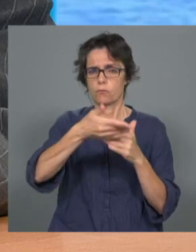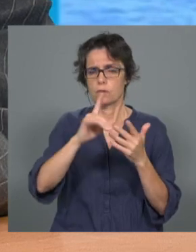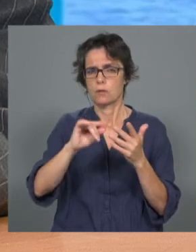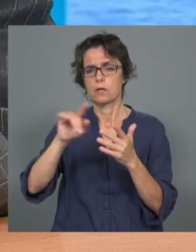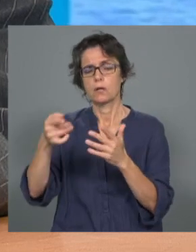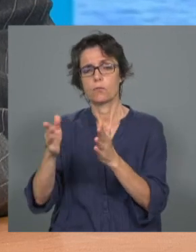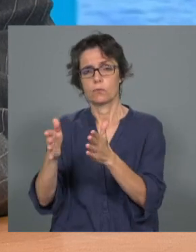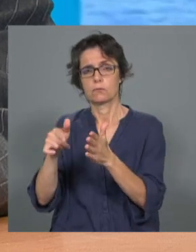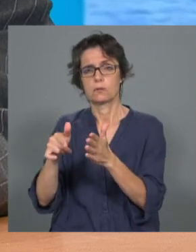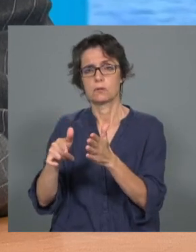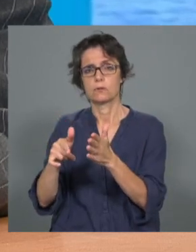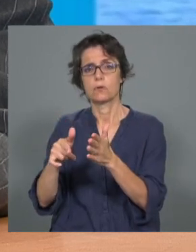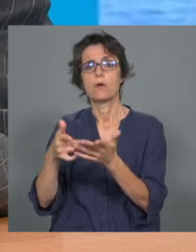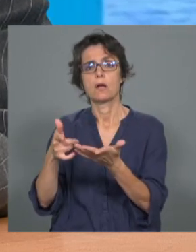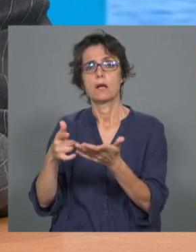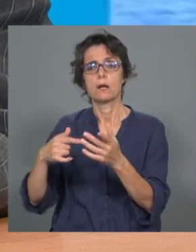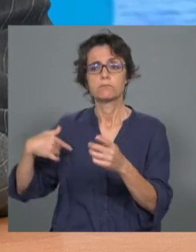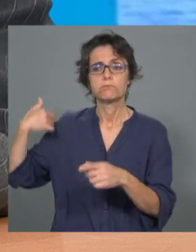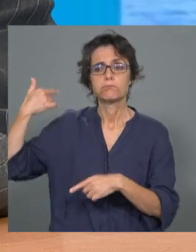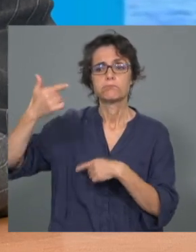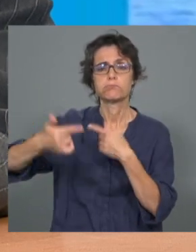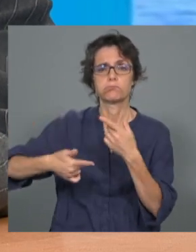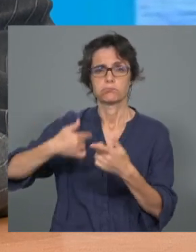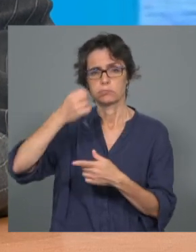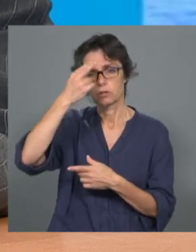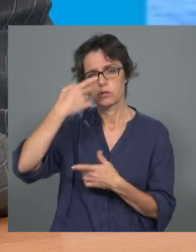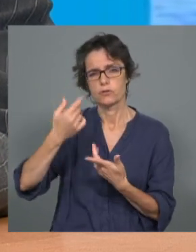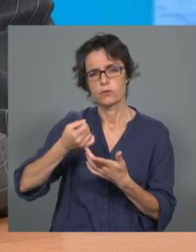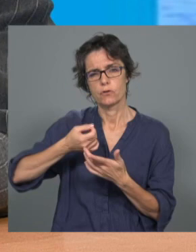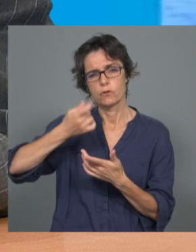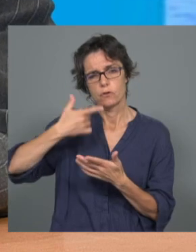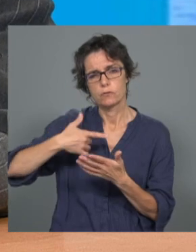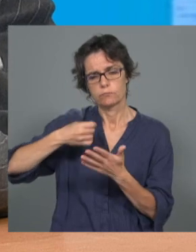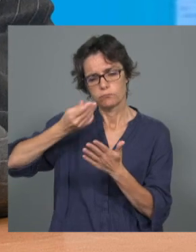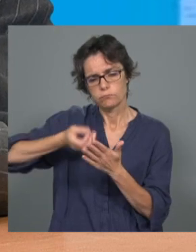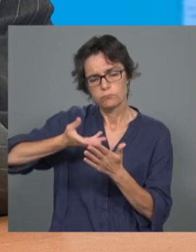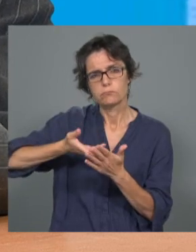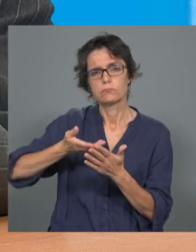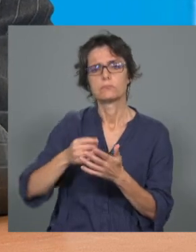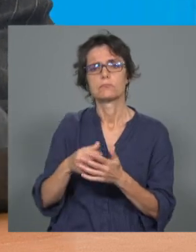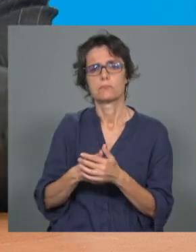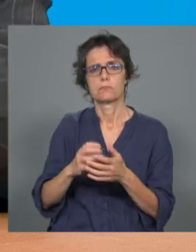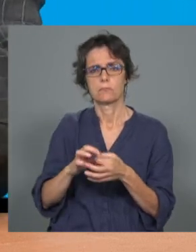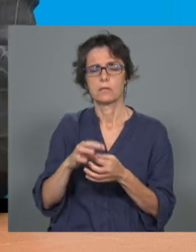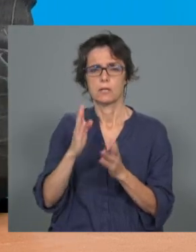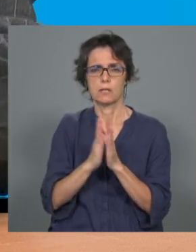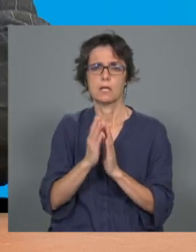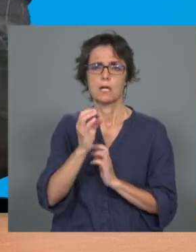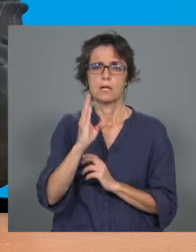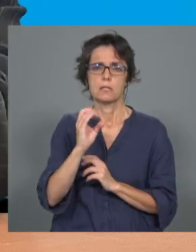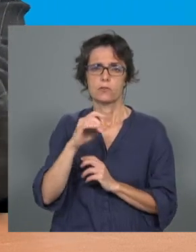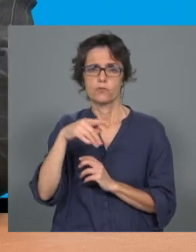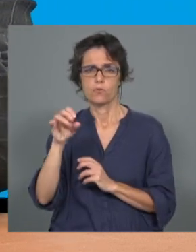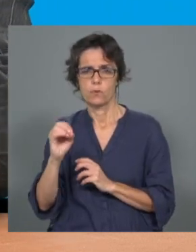coisa é a herança histórica, a narrativa histórica que nós recebemos acerca deste personagem, que depois é